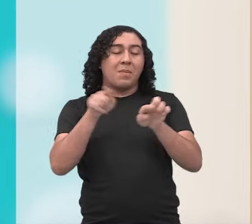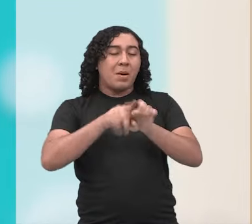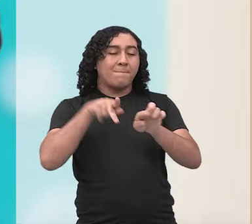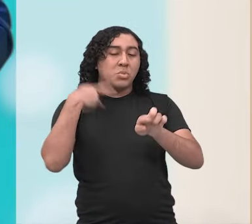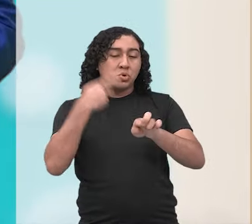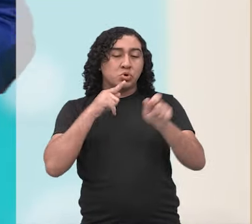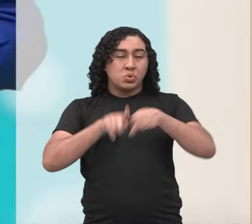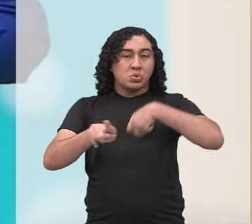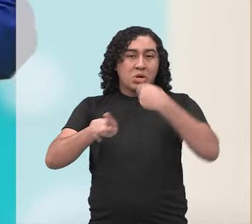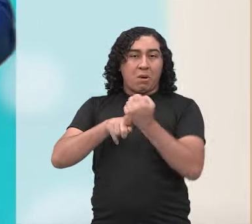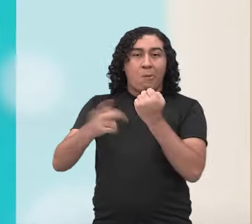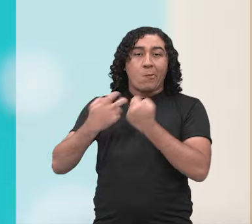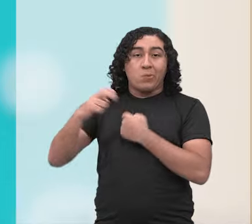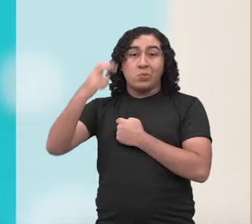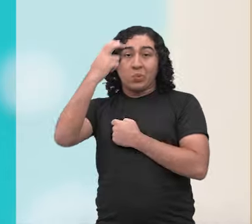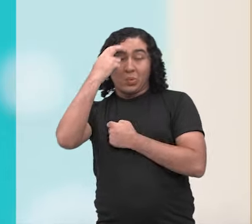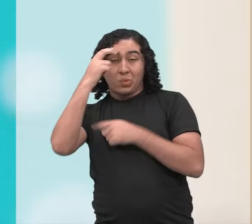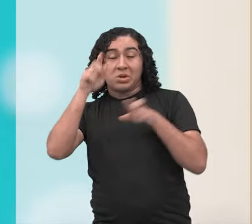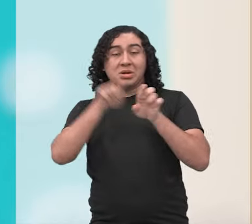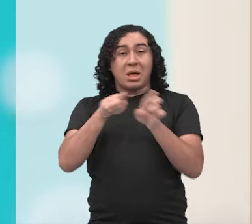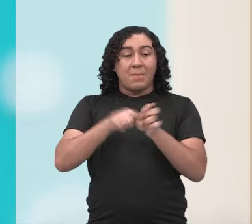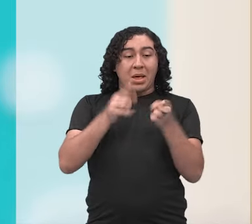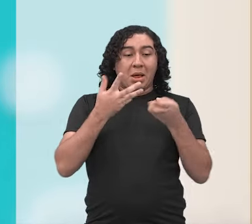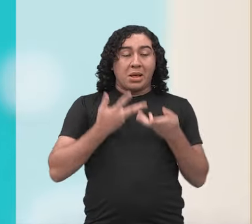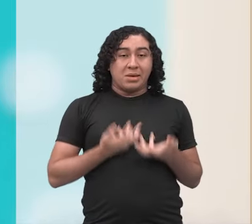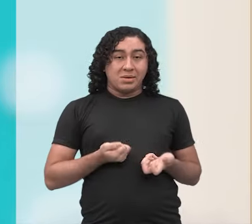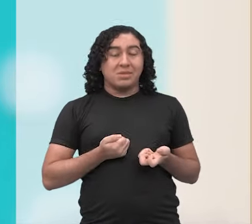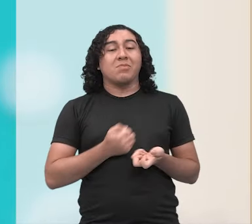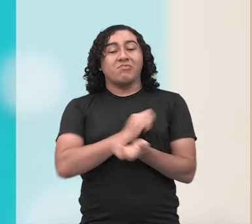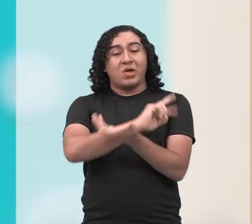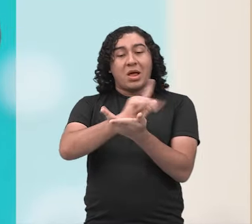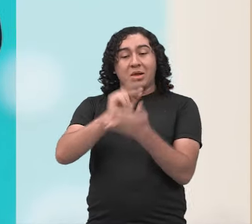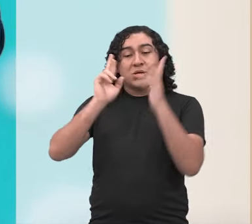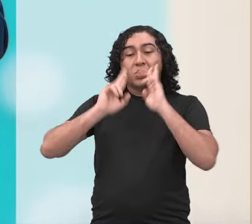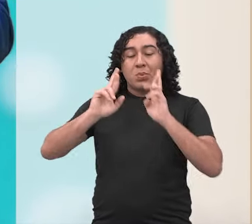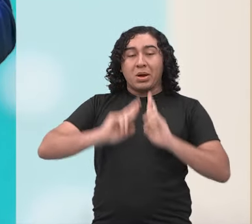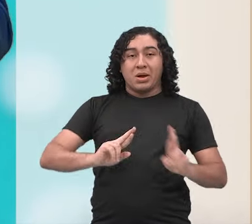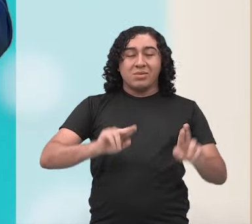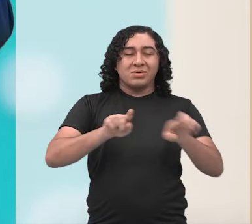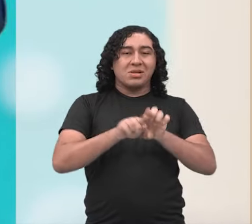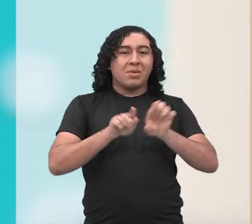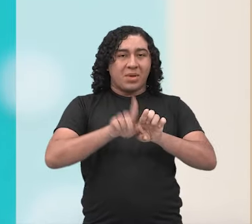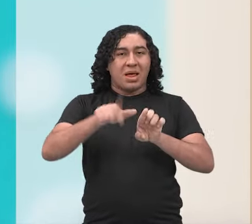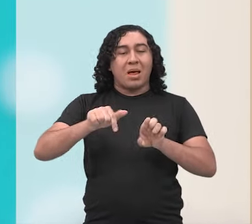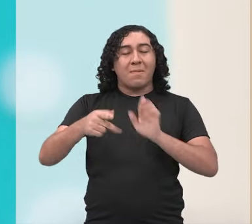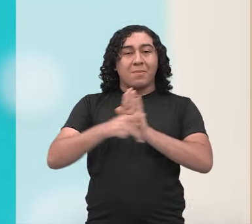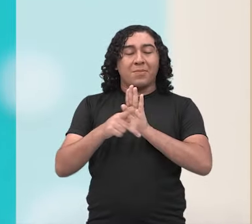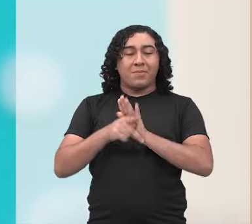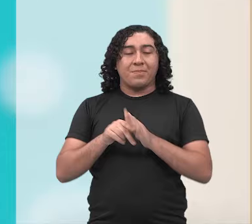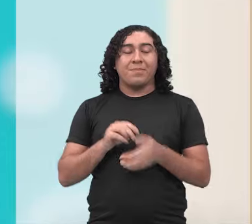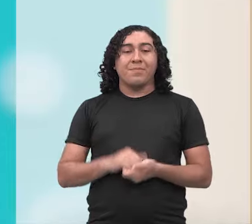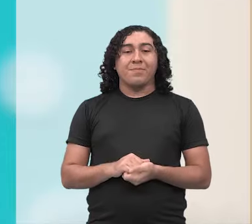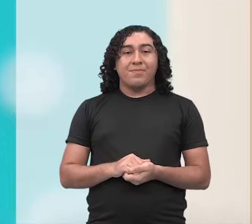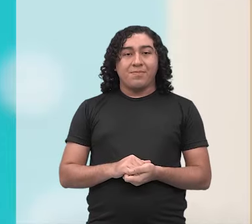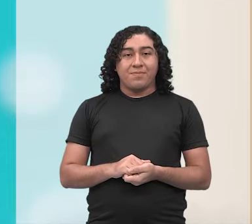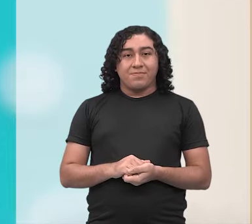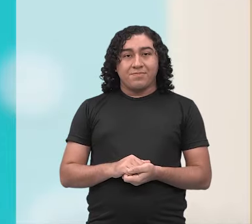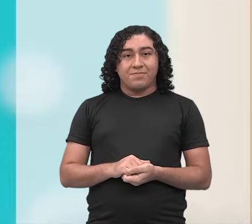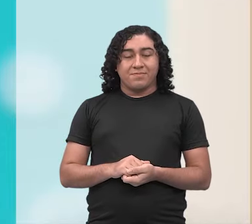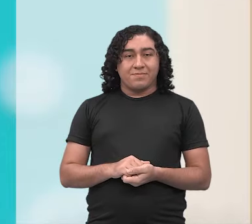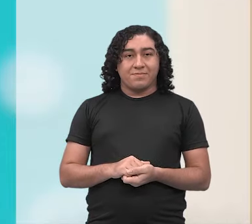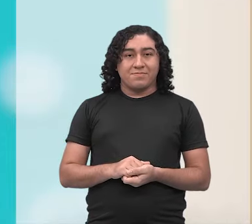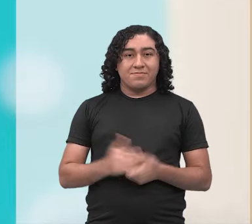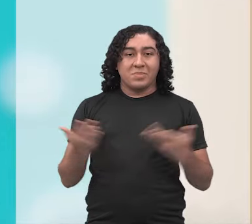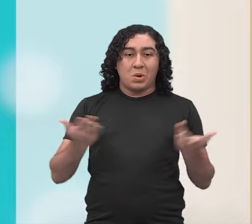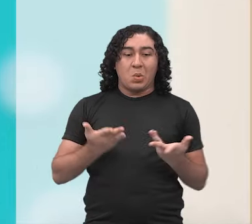da cultura, a aceitação, o respeito, são gritos. Então, hoje, a questão das